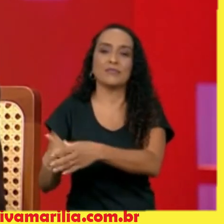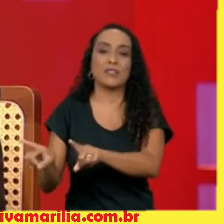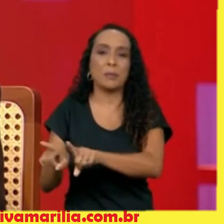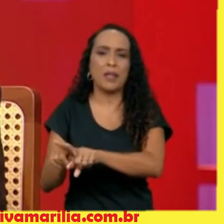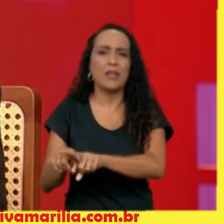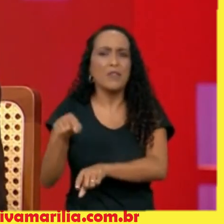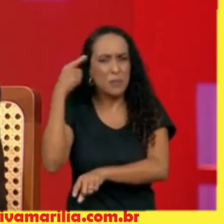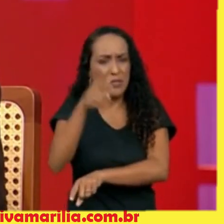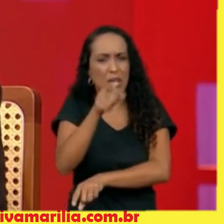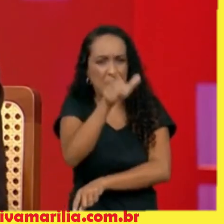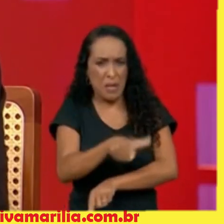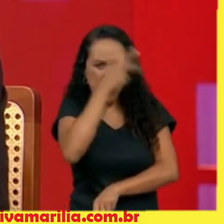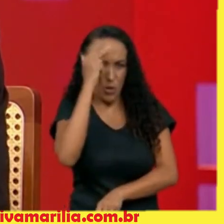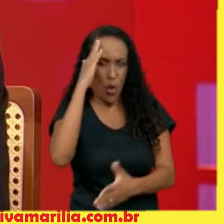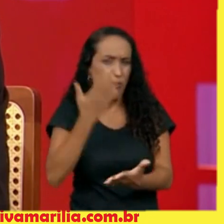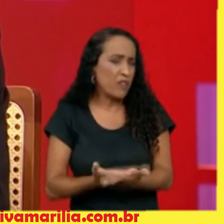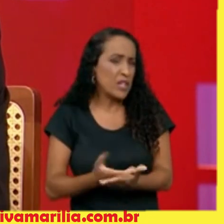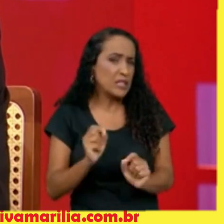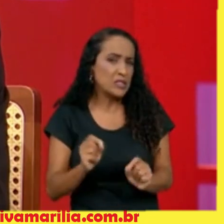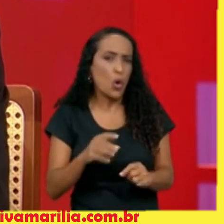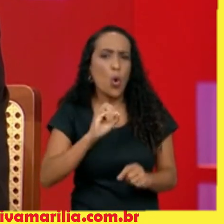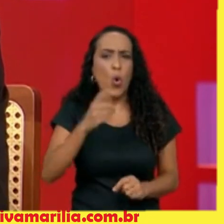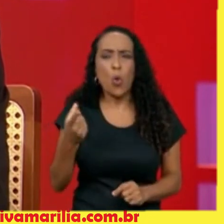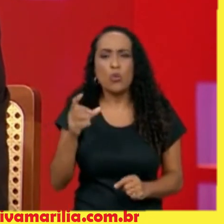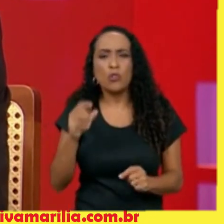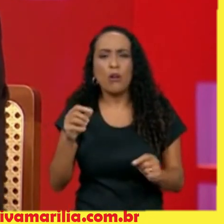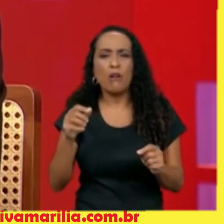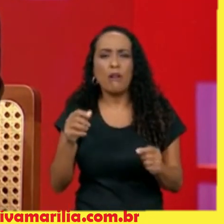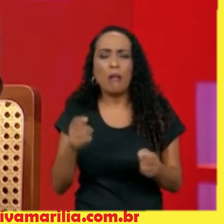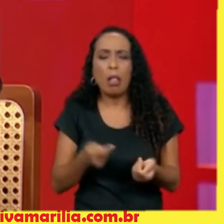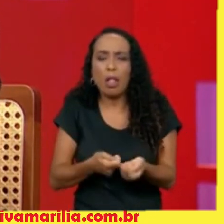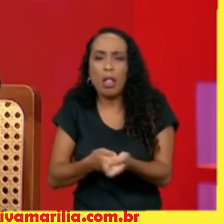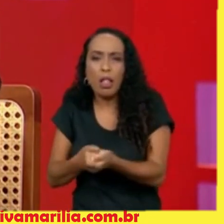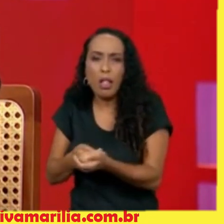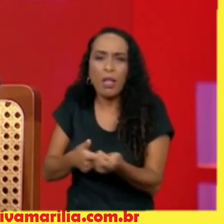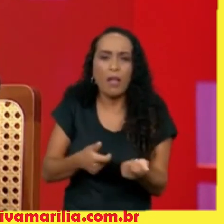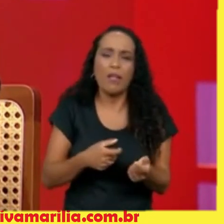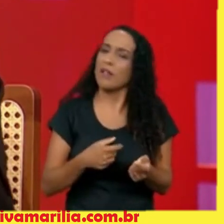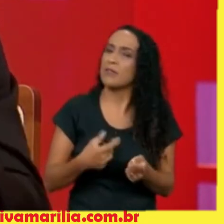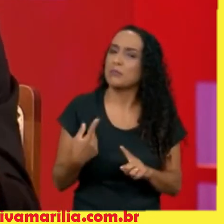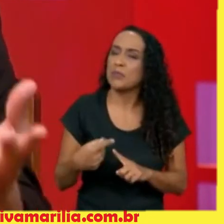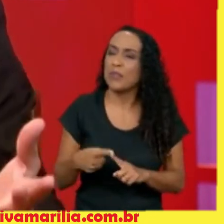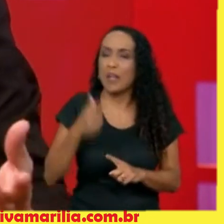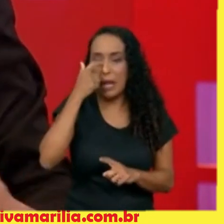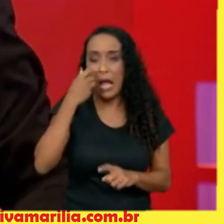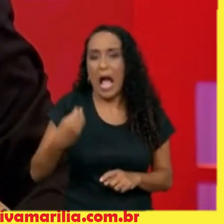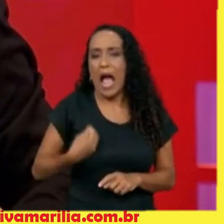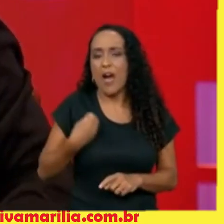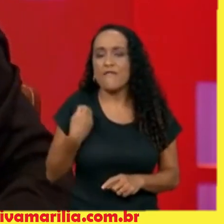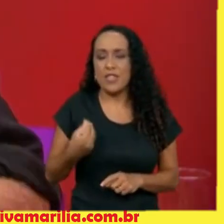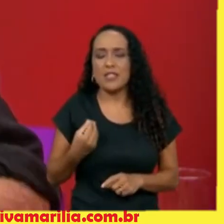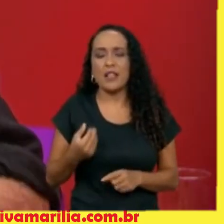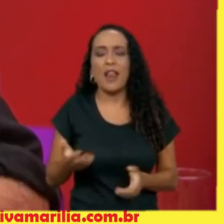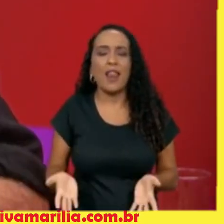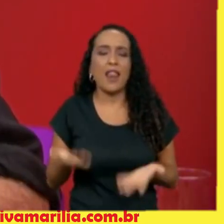das pessoas, ou é um véu de engano que elas docemente compram porque a vida fica mais leve se você comprar esse engano?